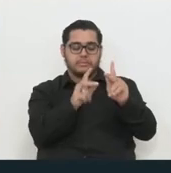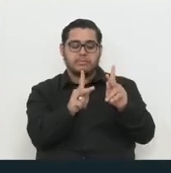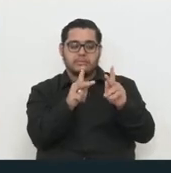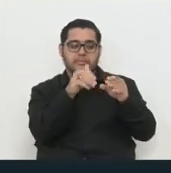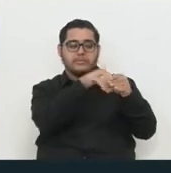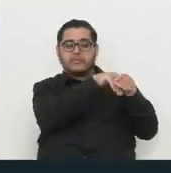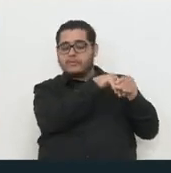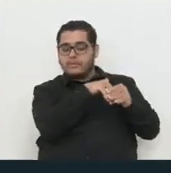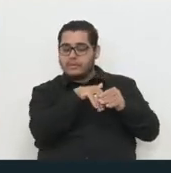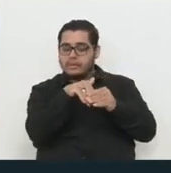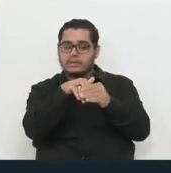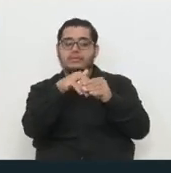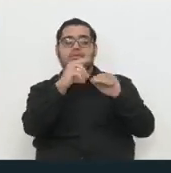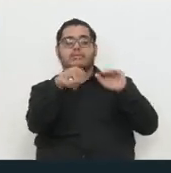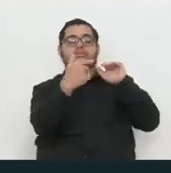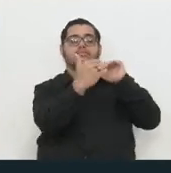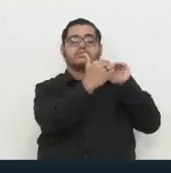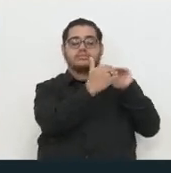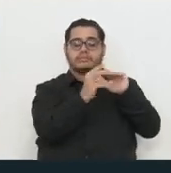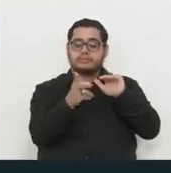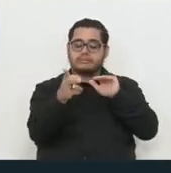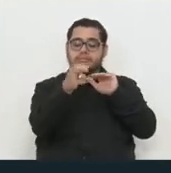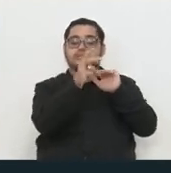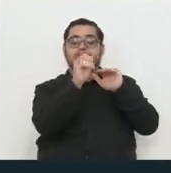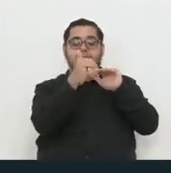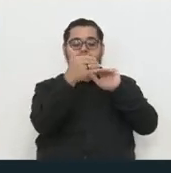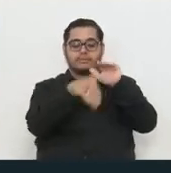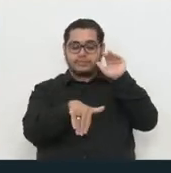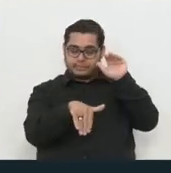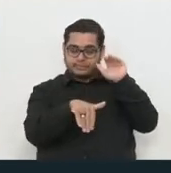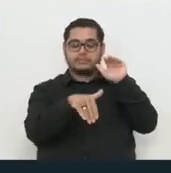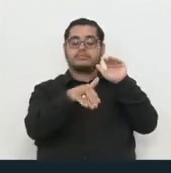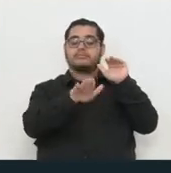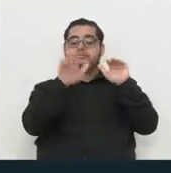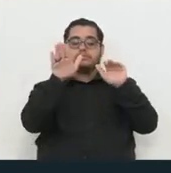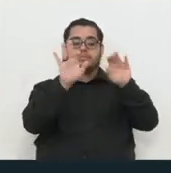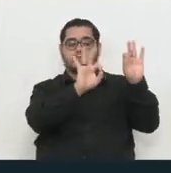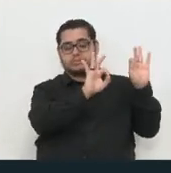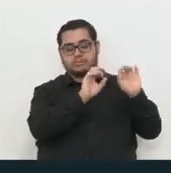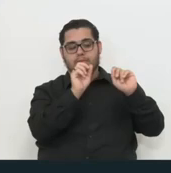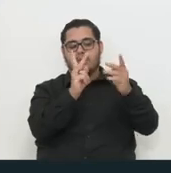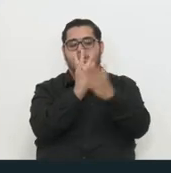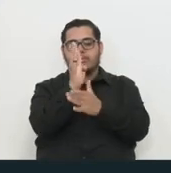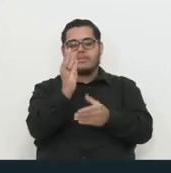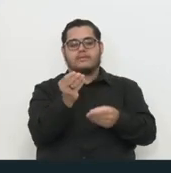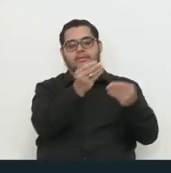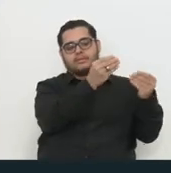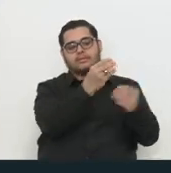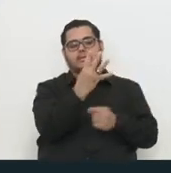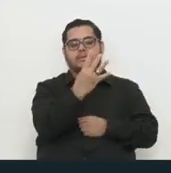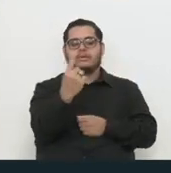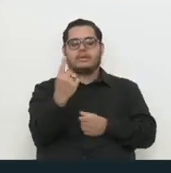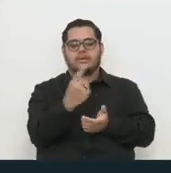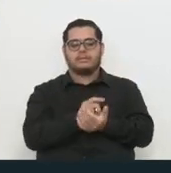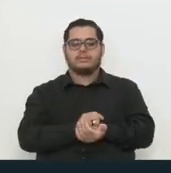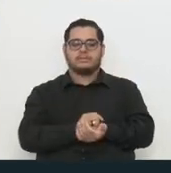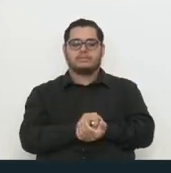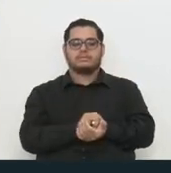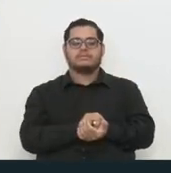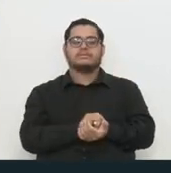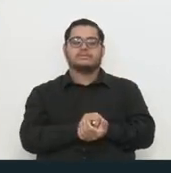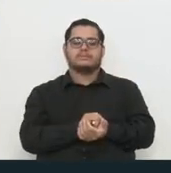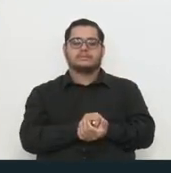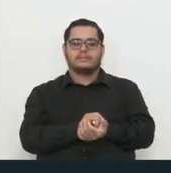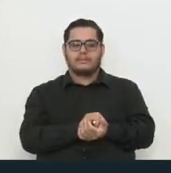em votação os vereadores Como estão os contratos se manifestem encerrado a votação aprovado em caminhos se 41